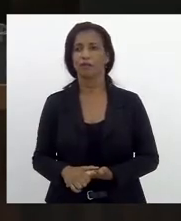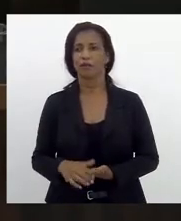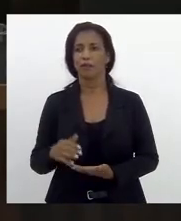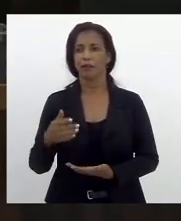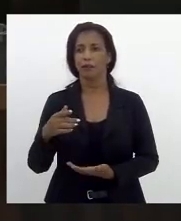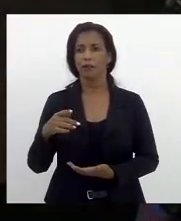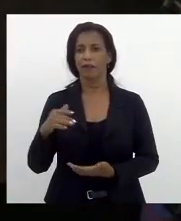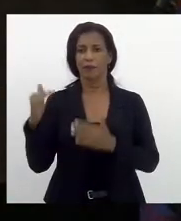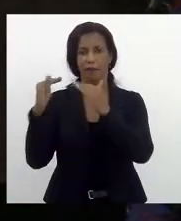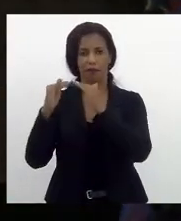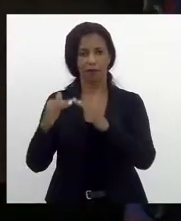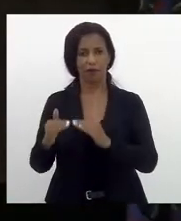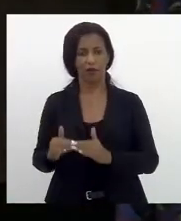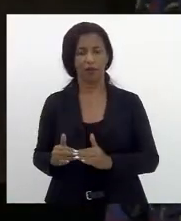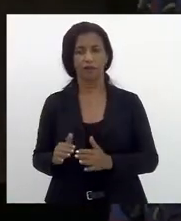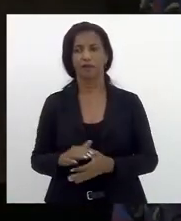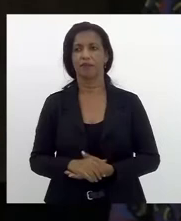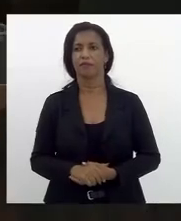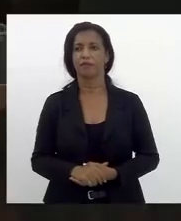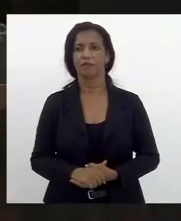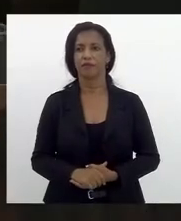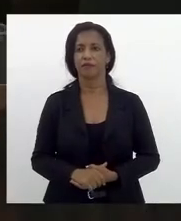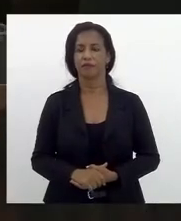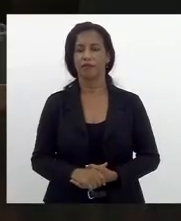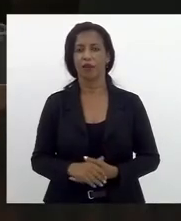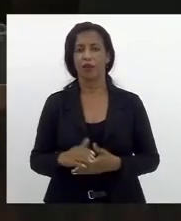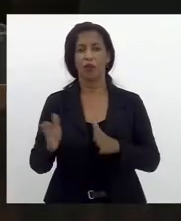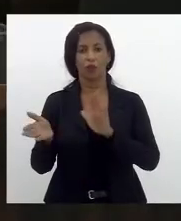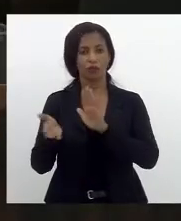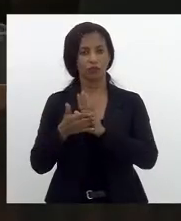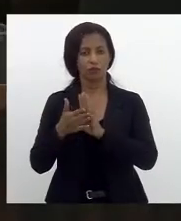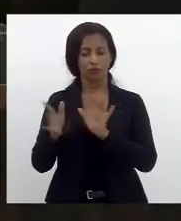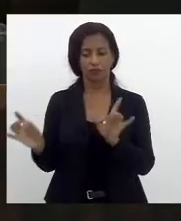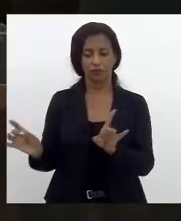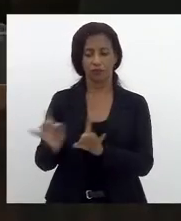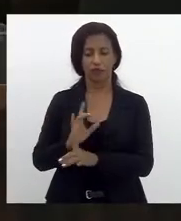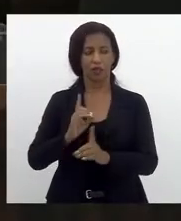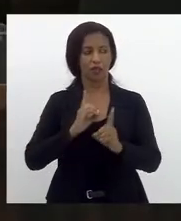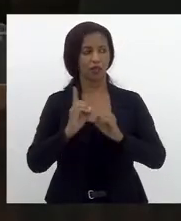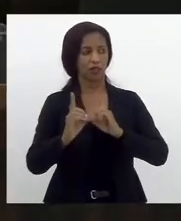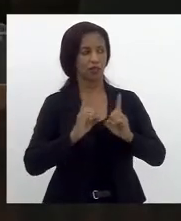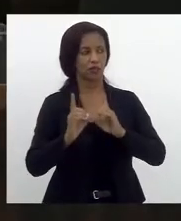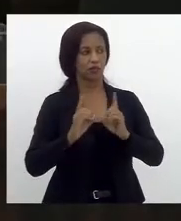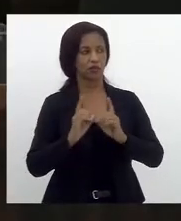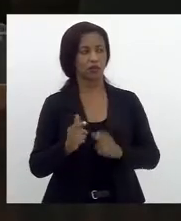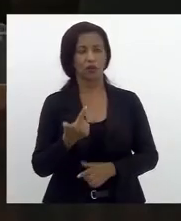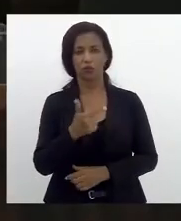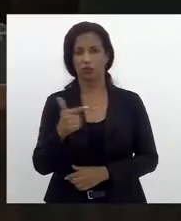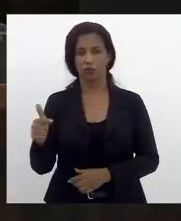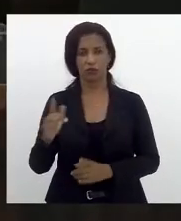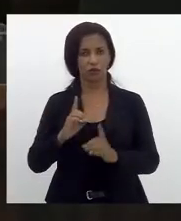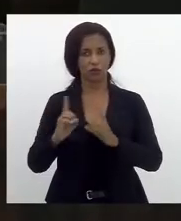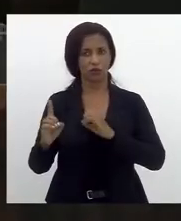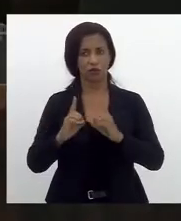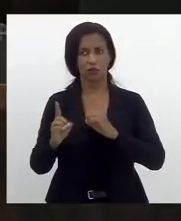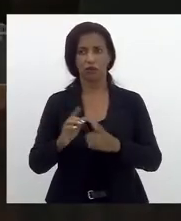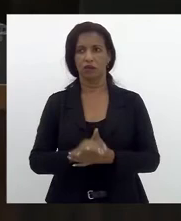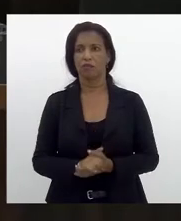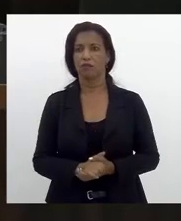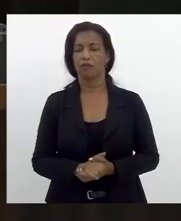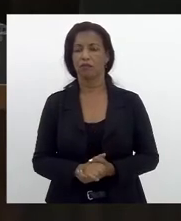Pacheco. Favorável, presidente. Com os pareceres emitidos, em discussão, não havendo quem queira